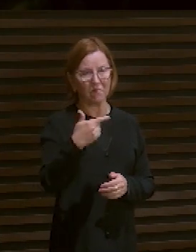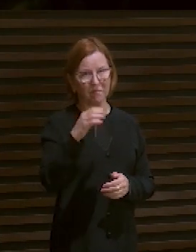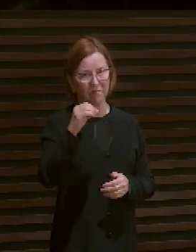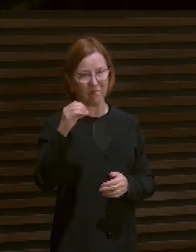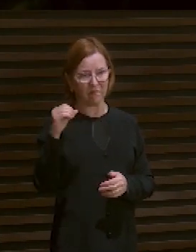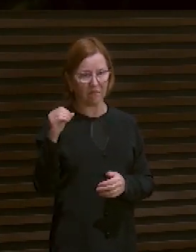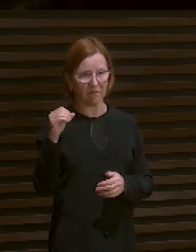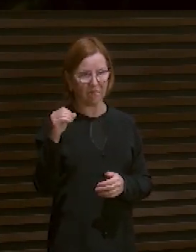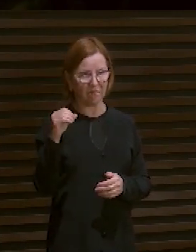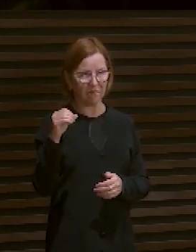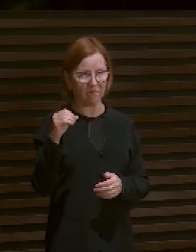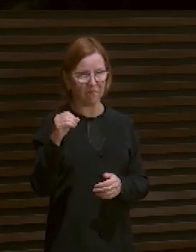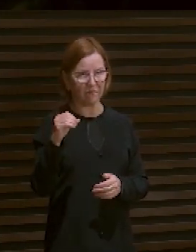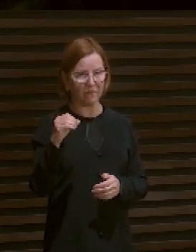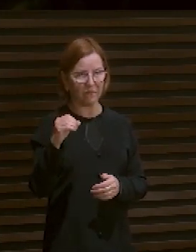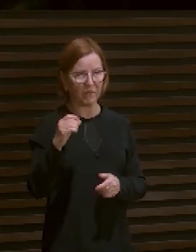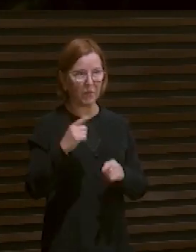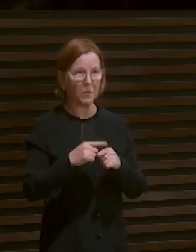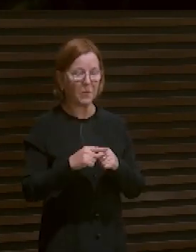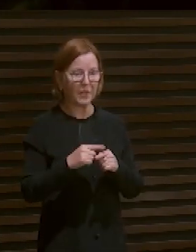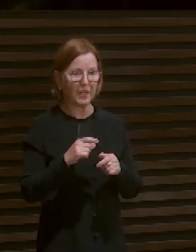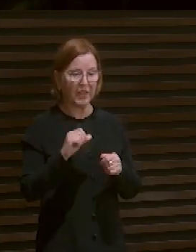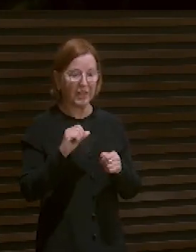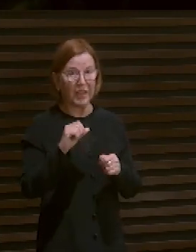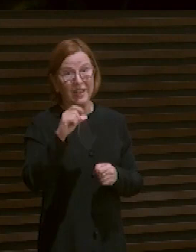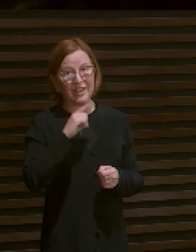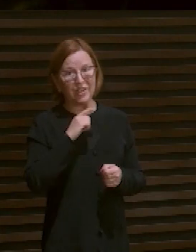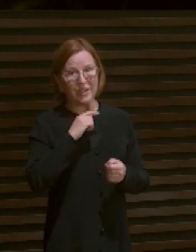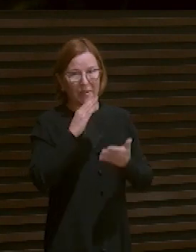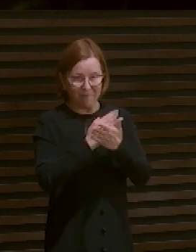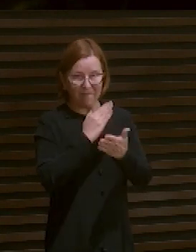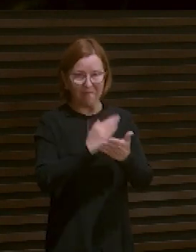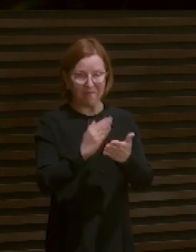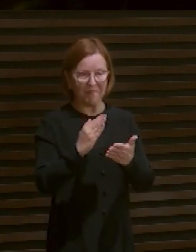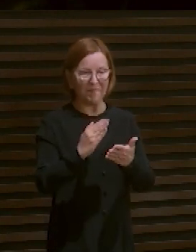1200, porque tinha fragmentos e pedaços.